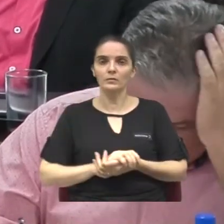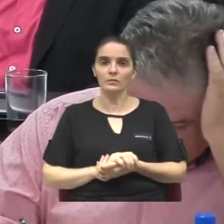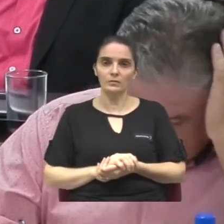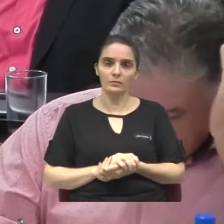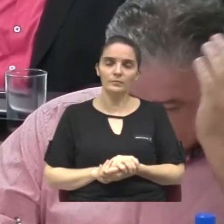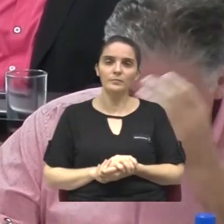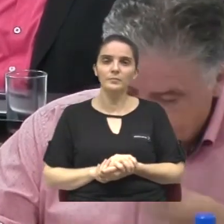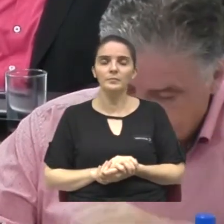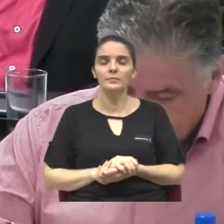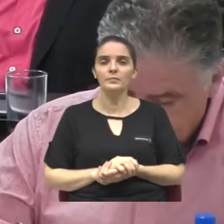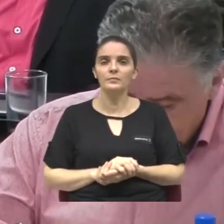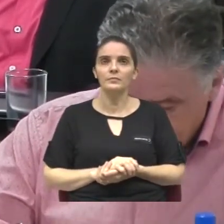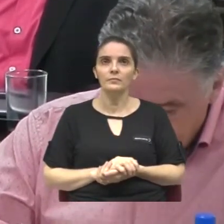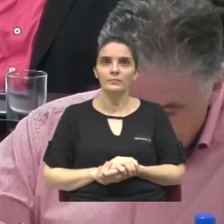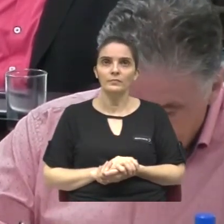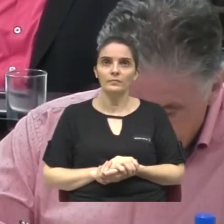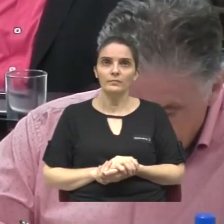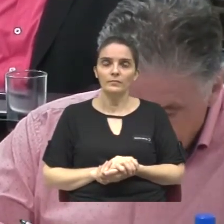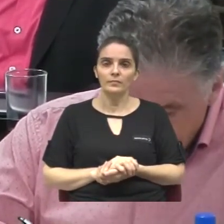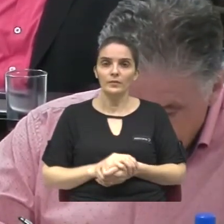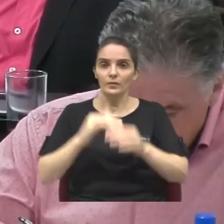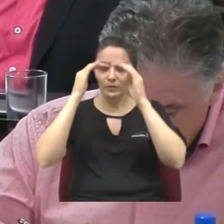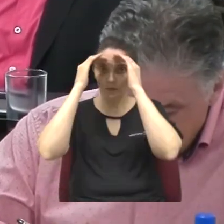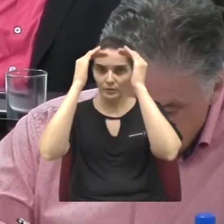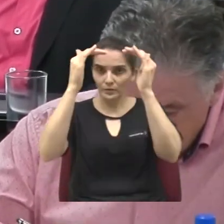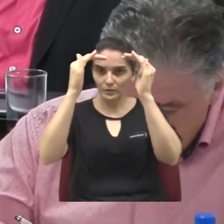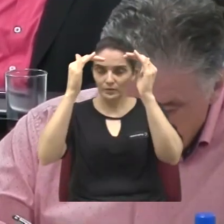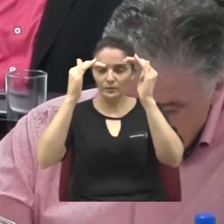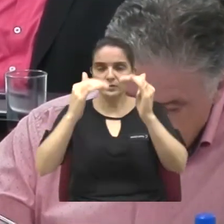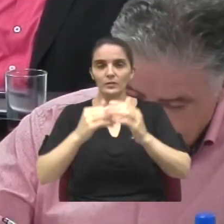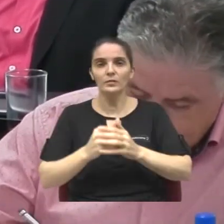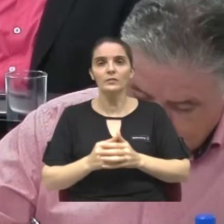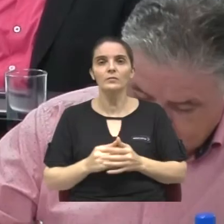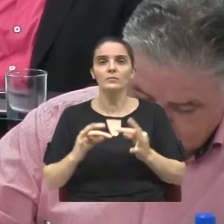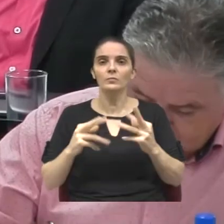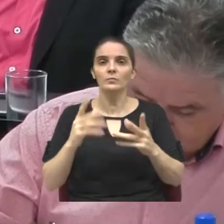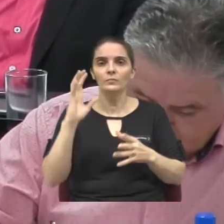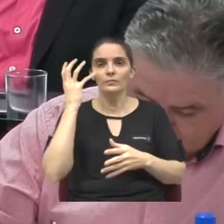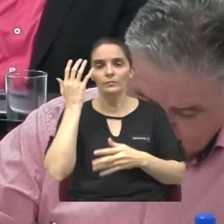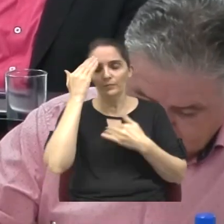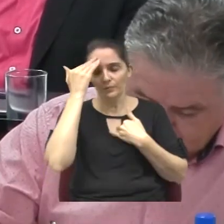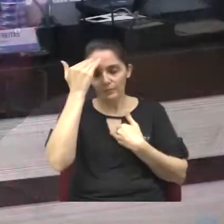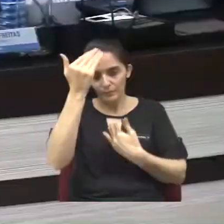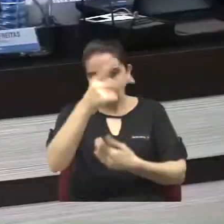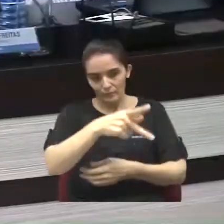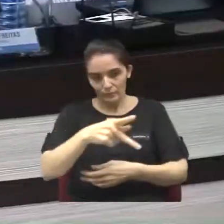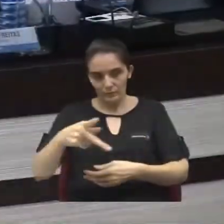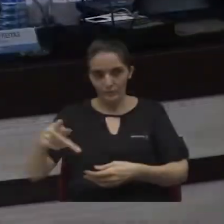administrativo da prefeitura, respeitando a ordem judicial que partiu de lá. Obrigado, presidente.